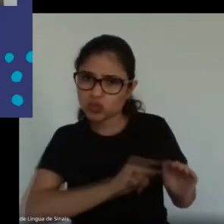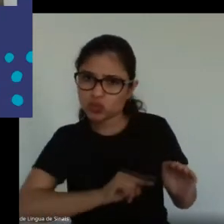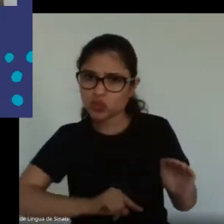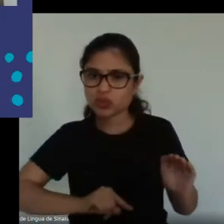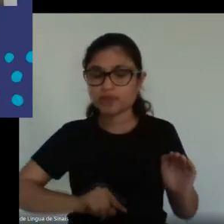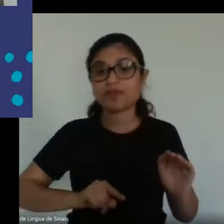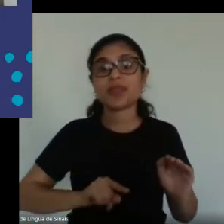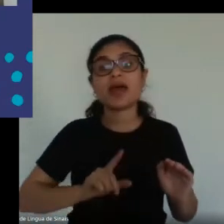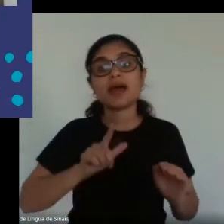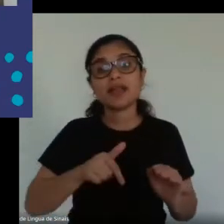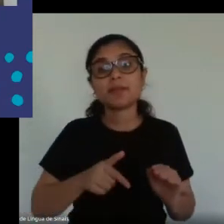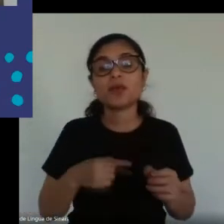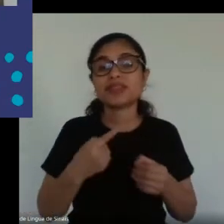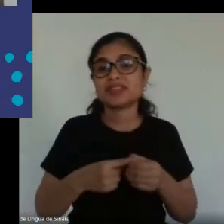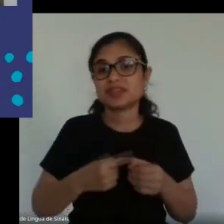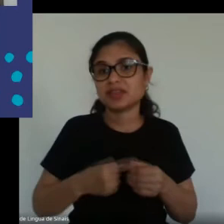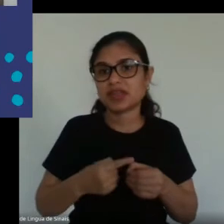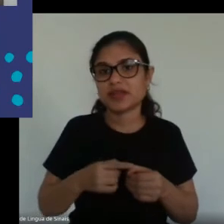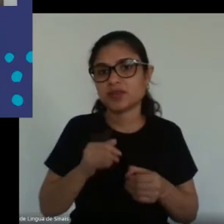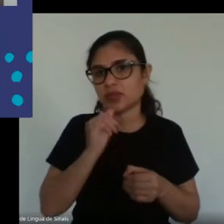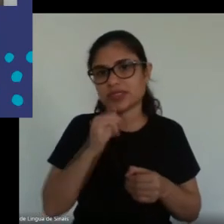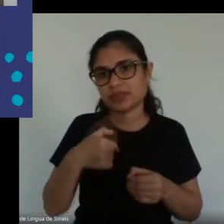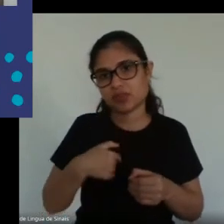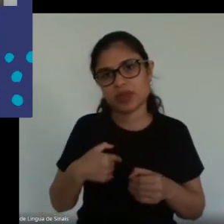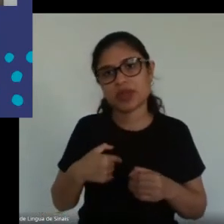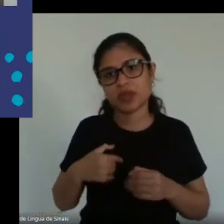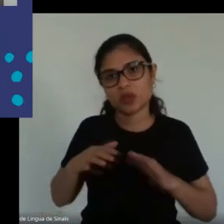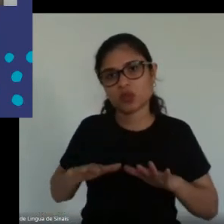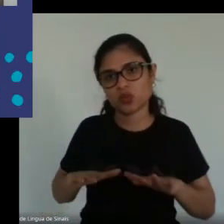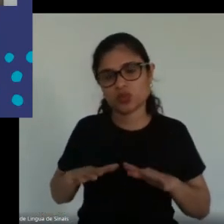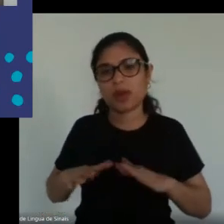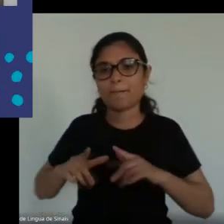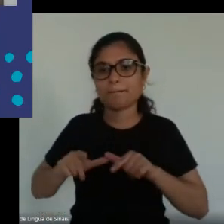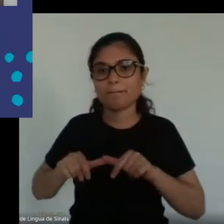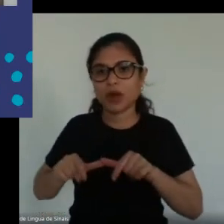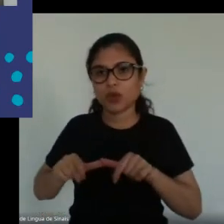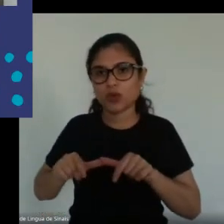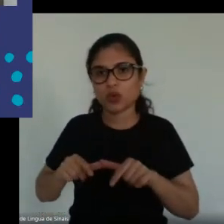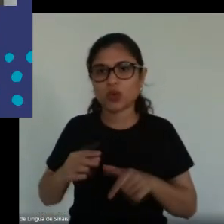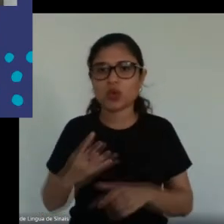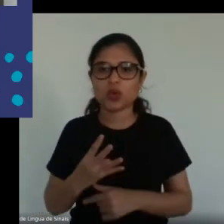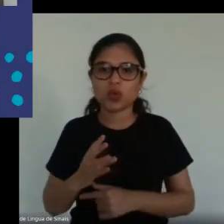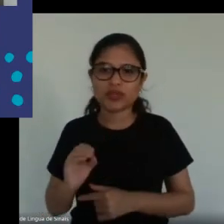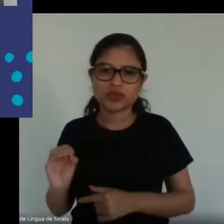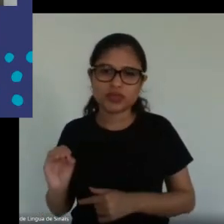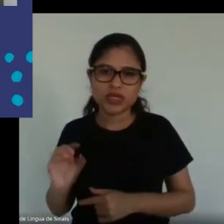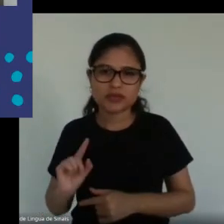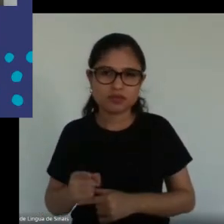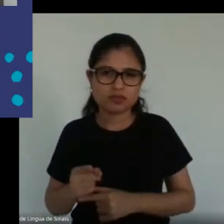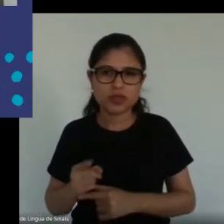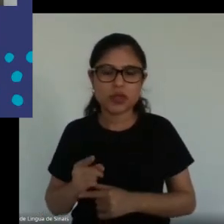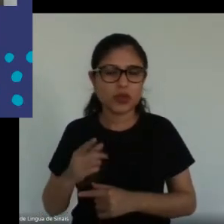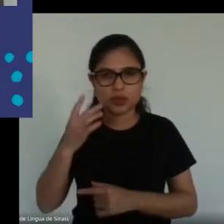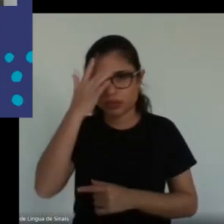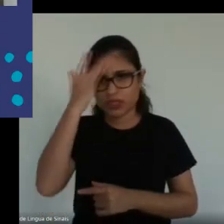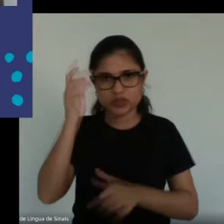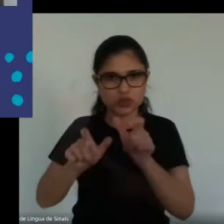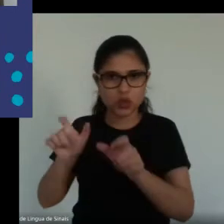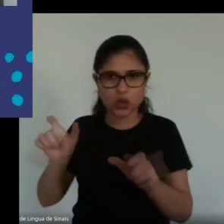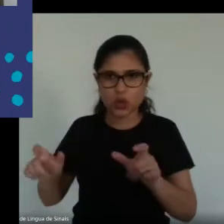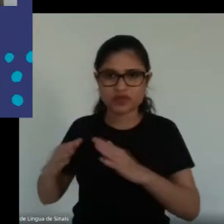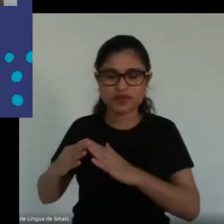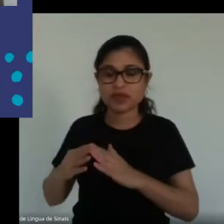vai perceber que cidades como a que eu estou, que é Bauru, uma cidade de 400, 500 mil habitantes, aí a gente vê